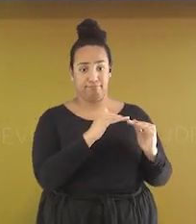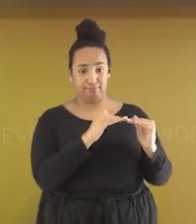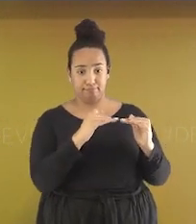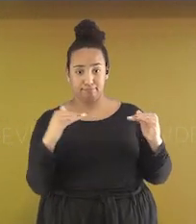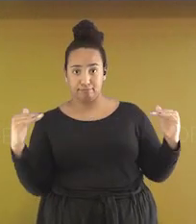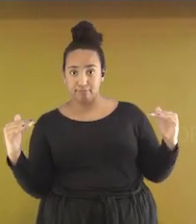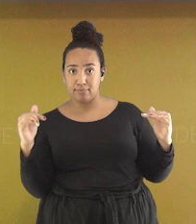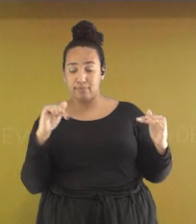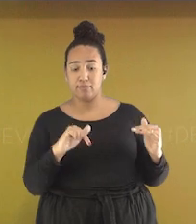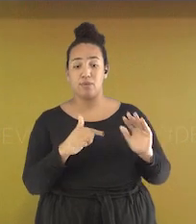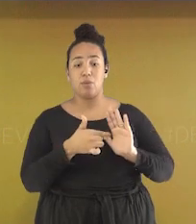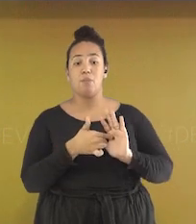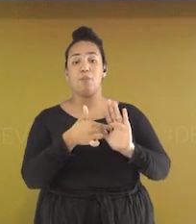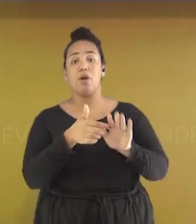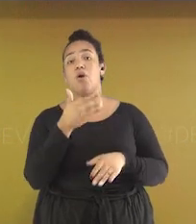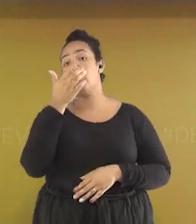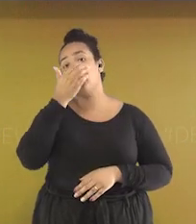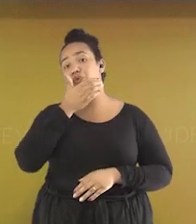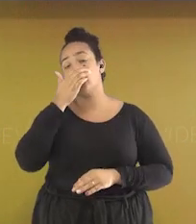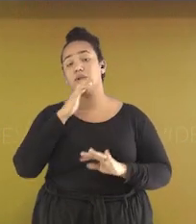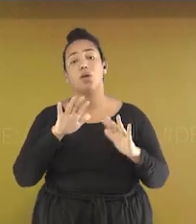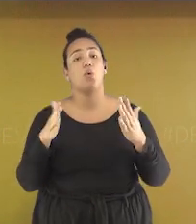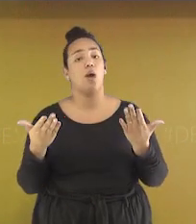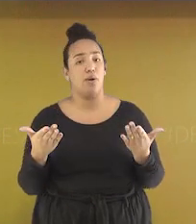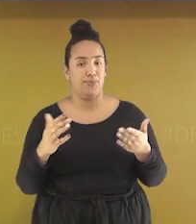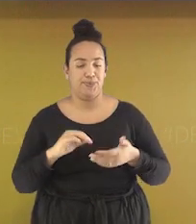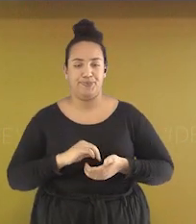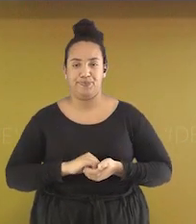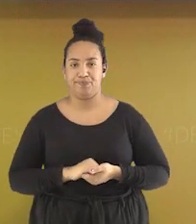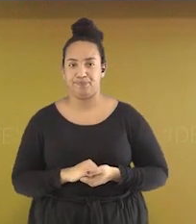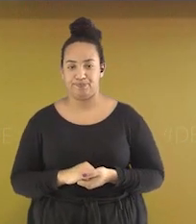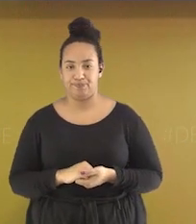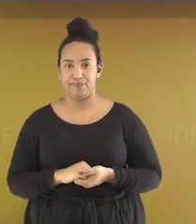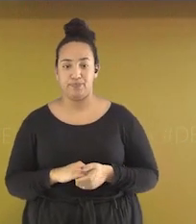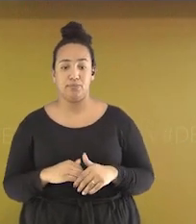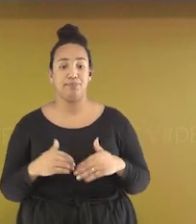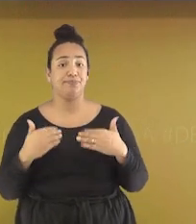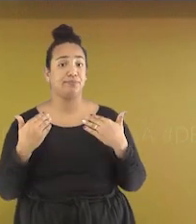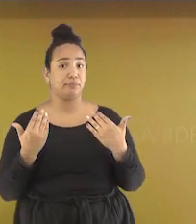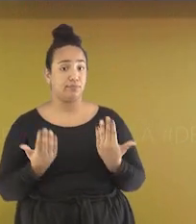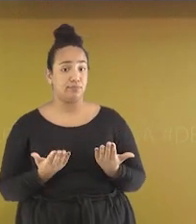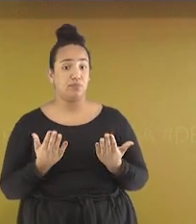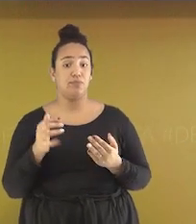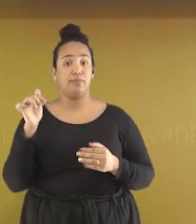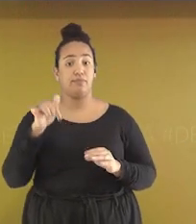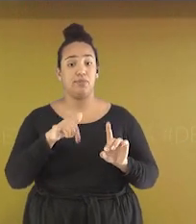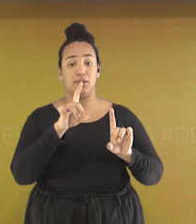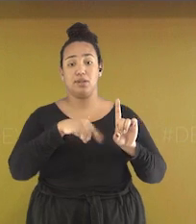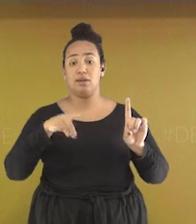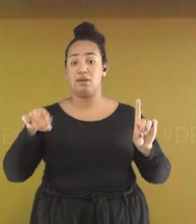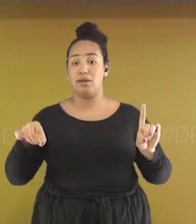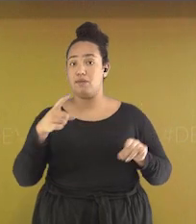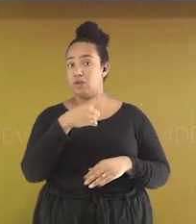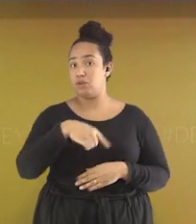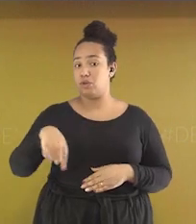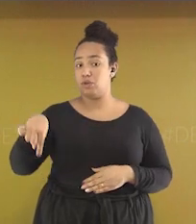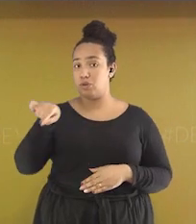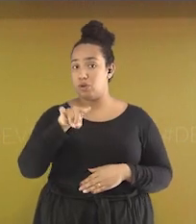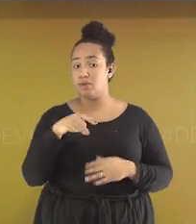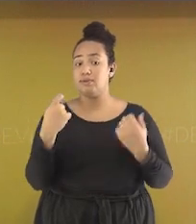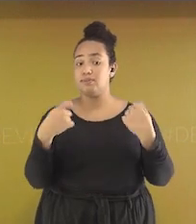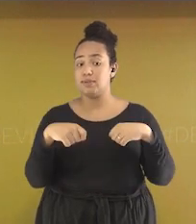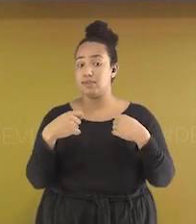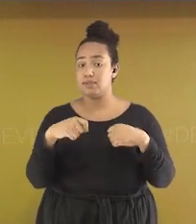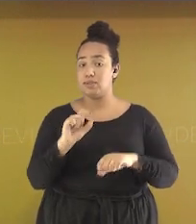eixo horizontal, que mostra as frutas preferidas. Por fim, no gráfico, nós precisamos